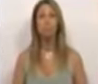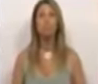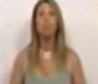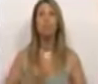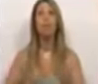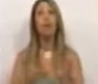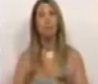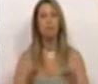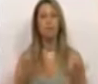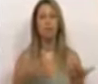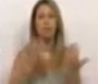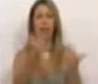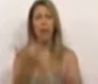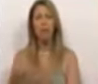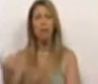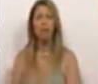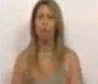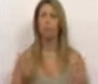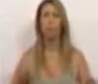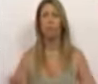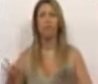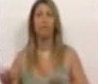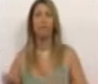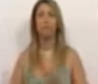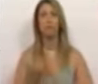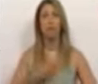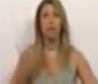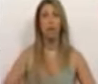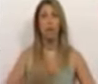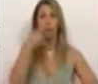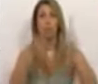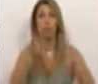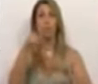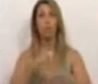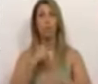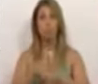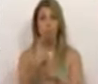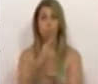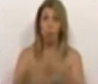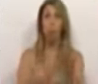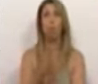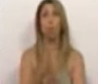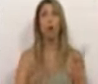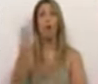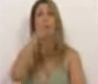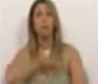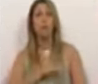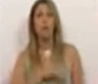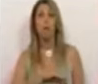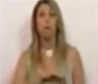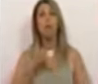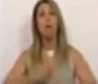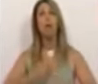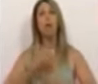É preciso eliminar as limitações e restrições a direitos dos trabalhadores que ainda persistem, no aumento dos salários, na progressão